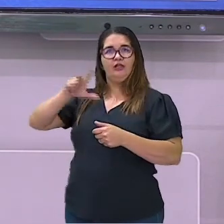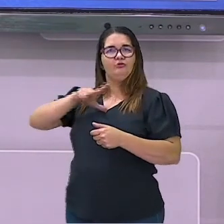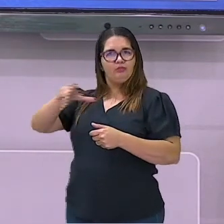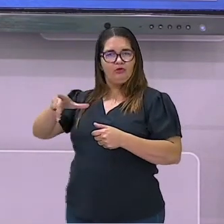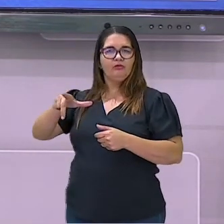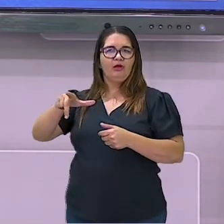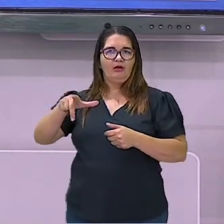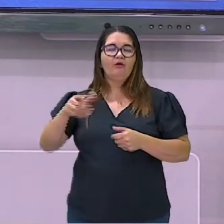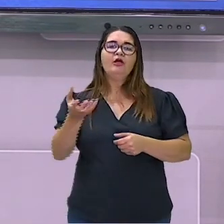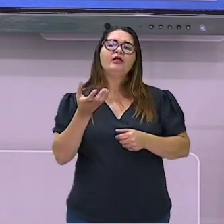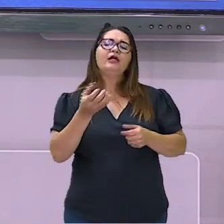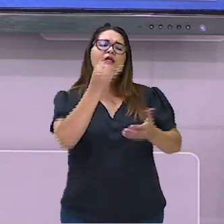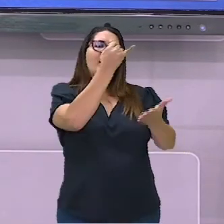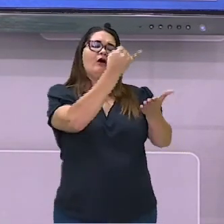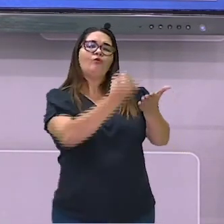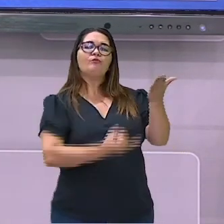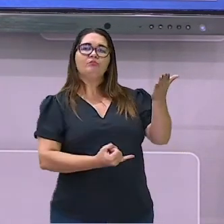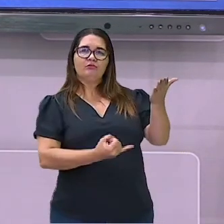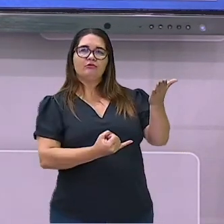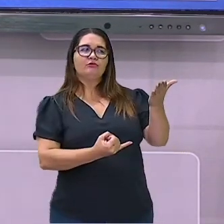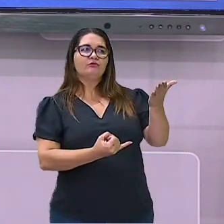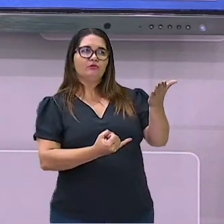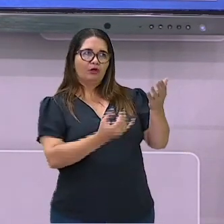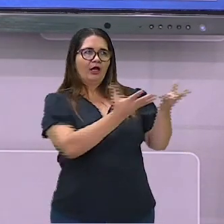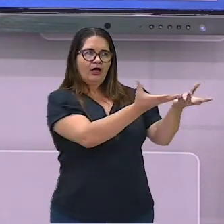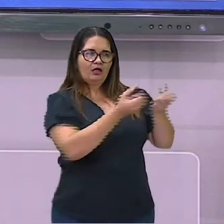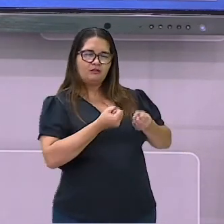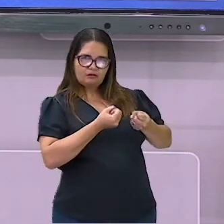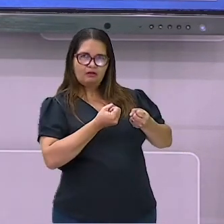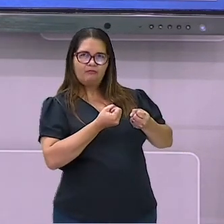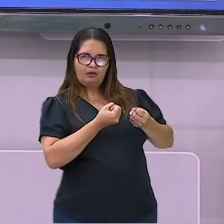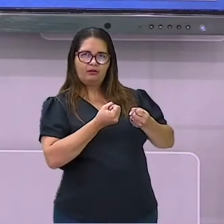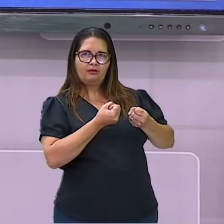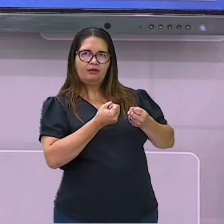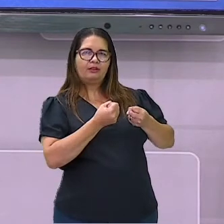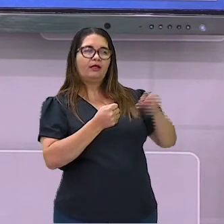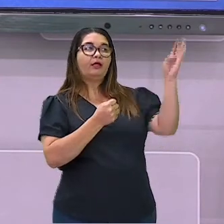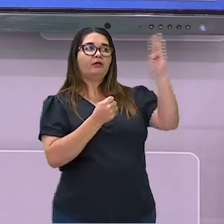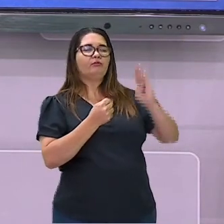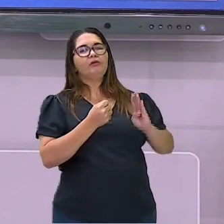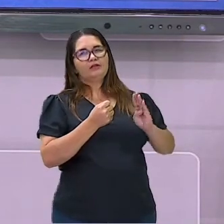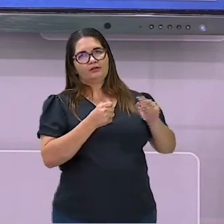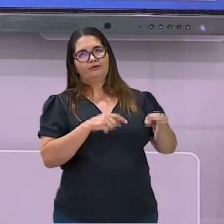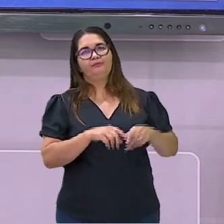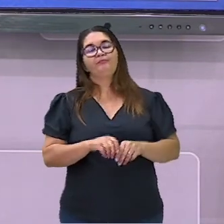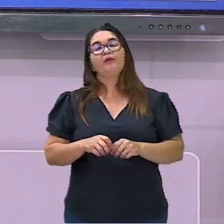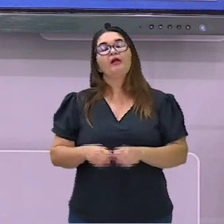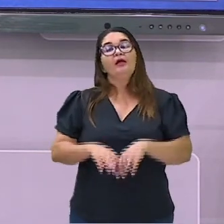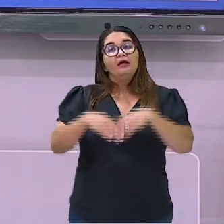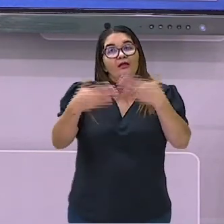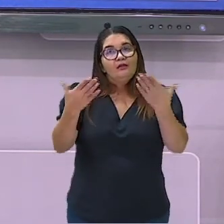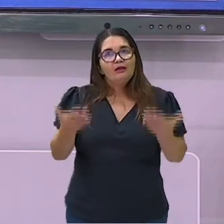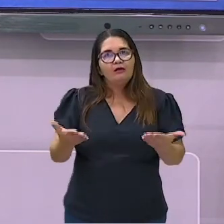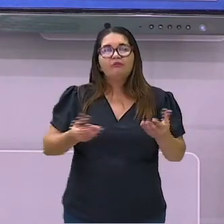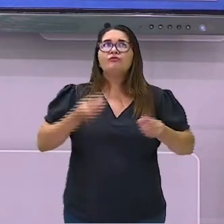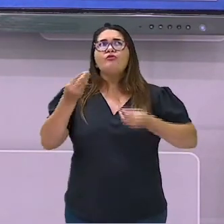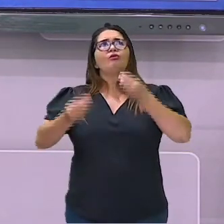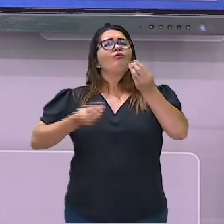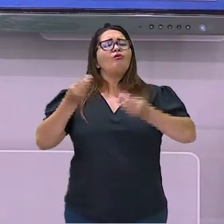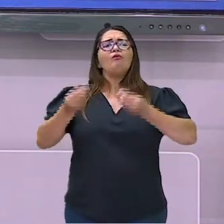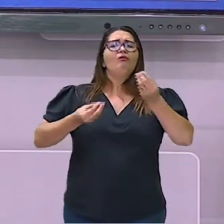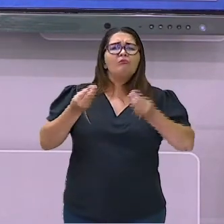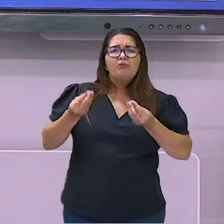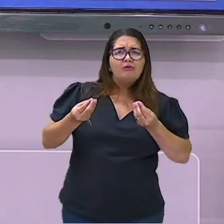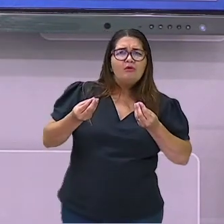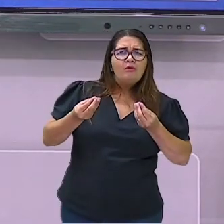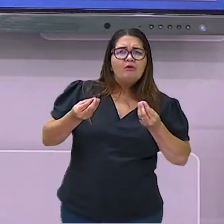tinha que transportar esse lucro, reportar esse lucro para a coroa portuguesa. Bom, e como que